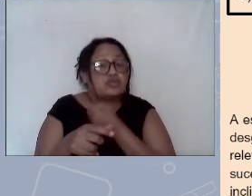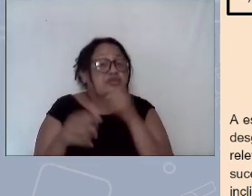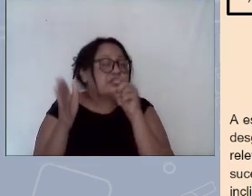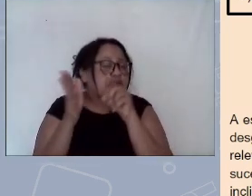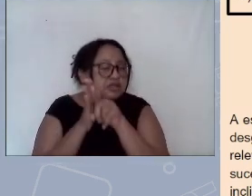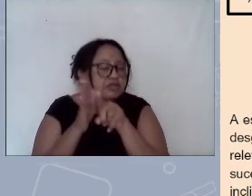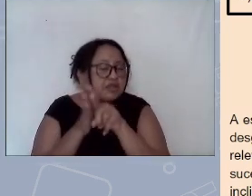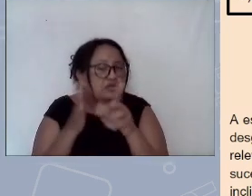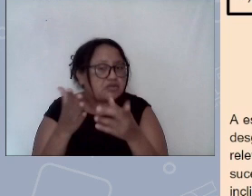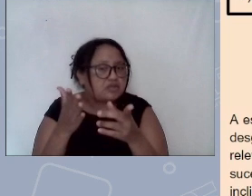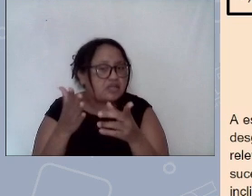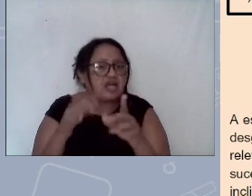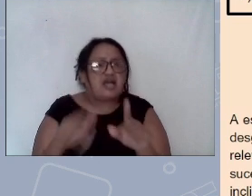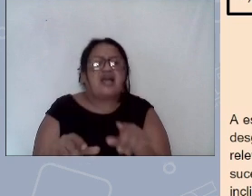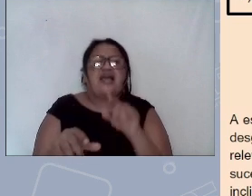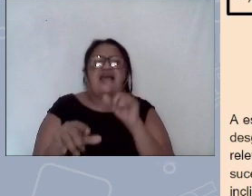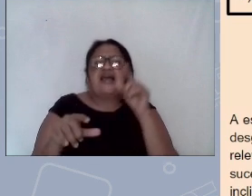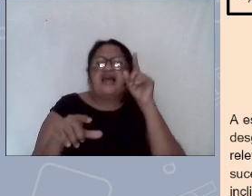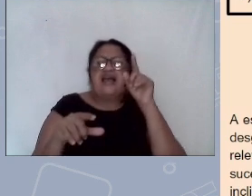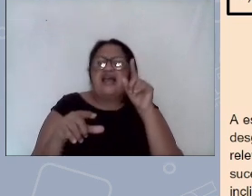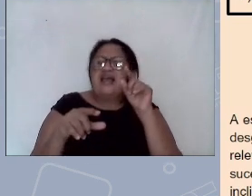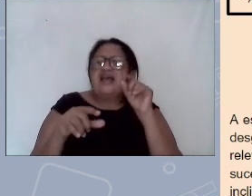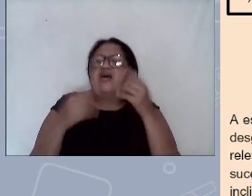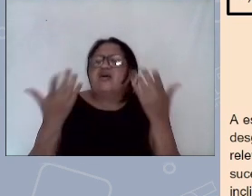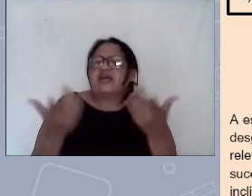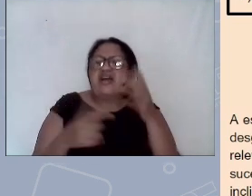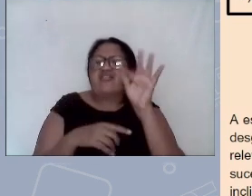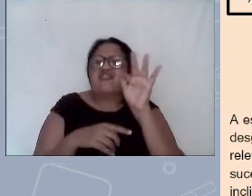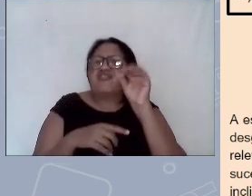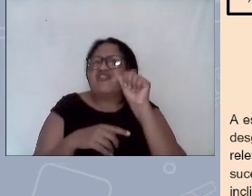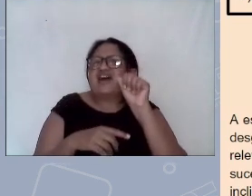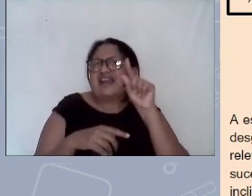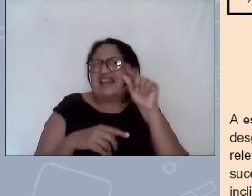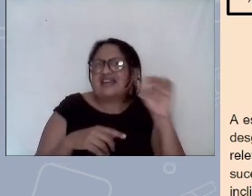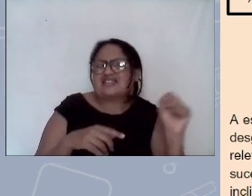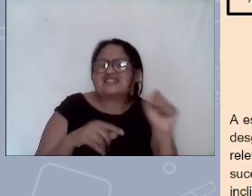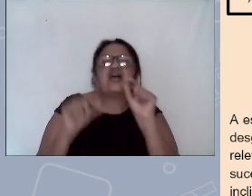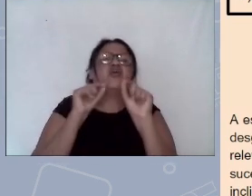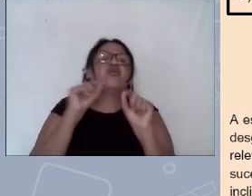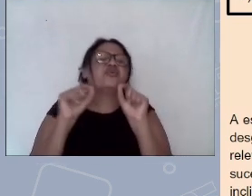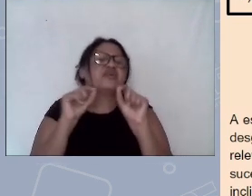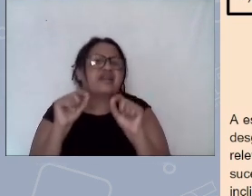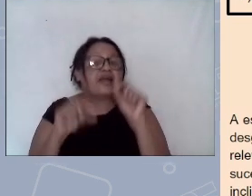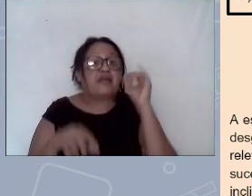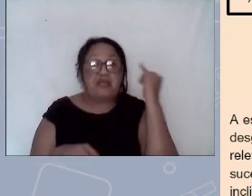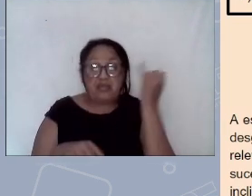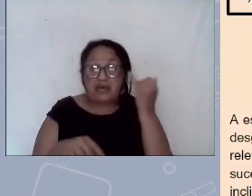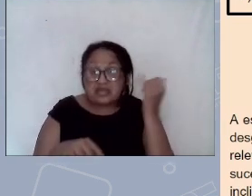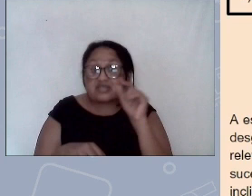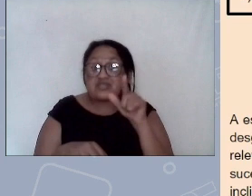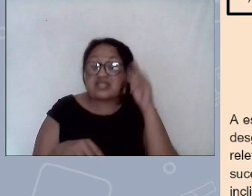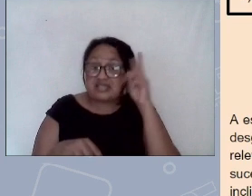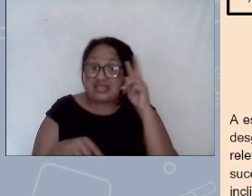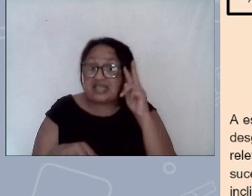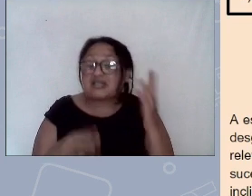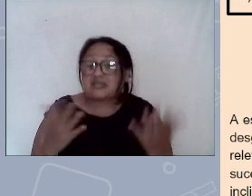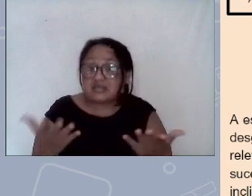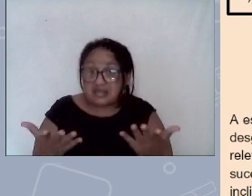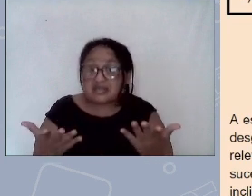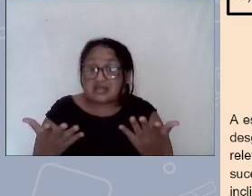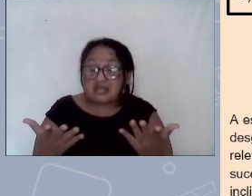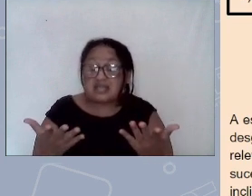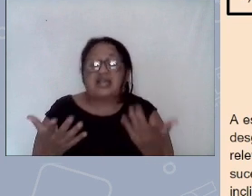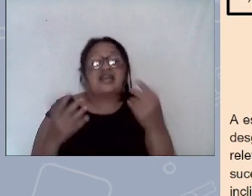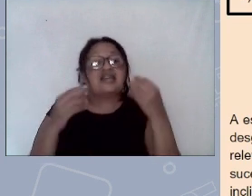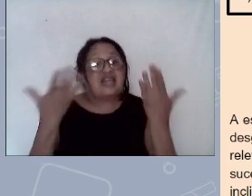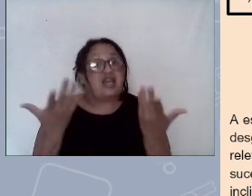que é uma falésia Ivelto não consigo me lembrar é importante que você se lembre é uma das formas mais comuns e é